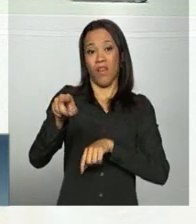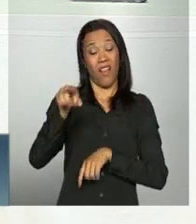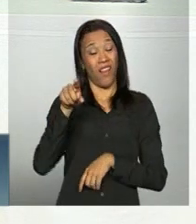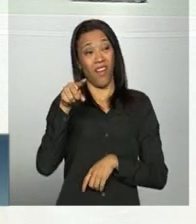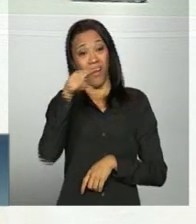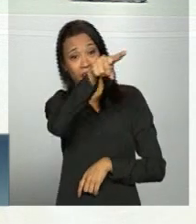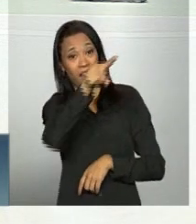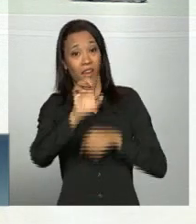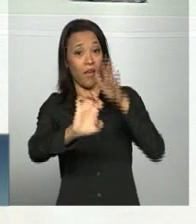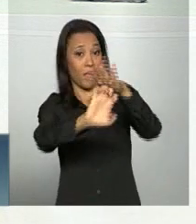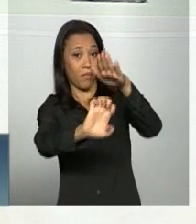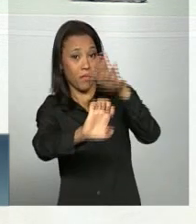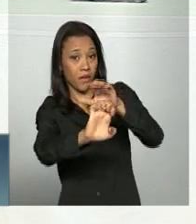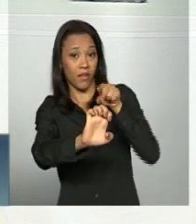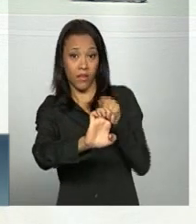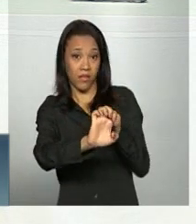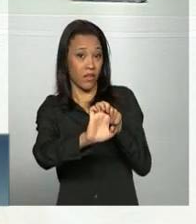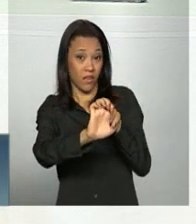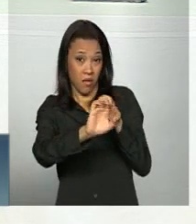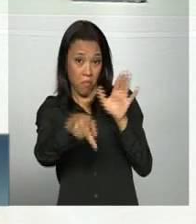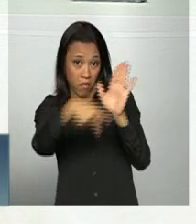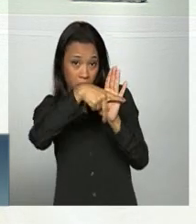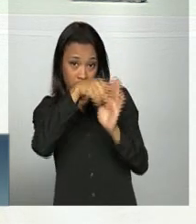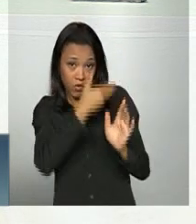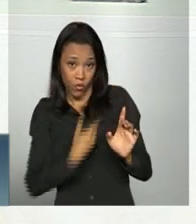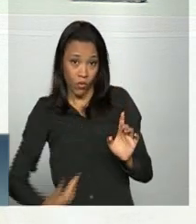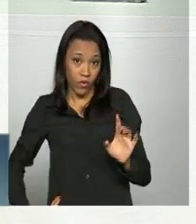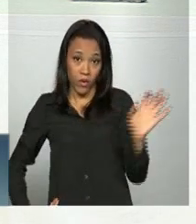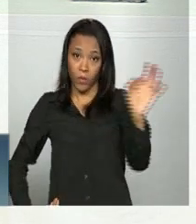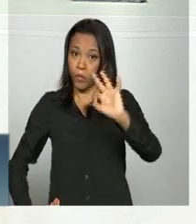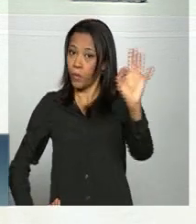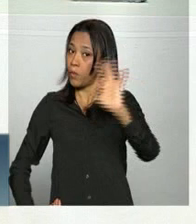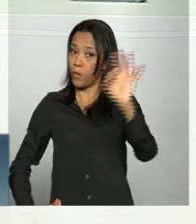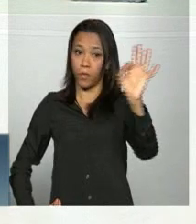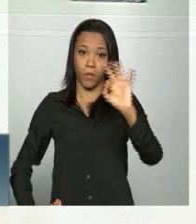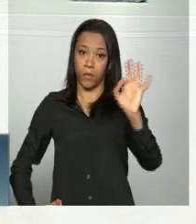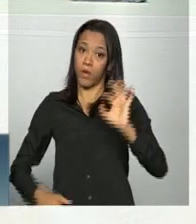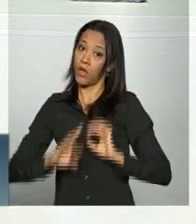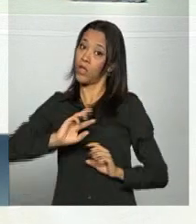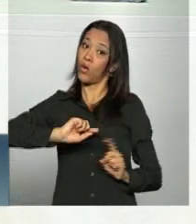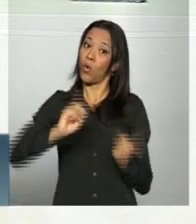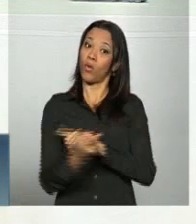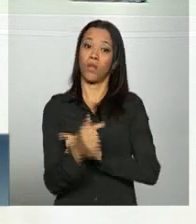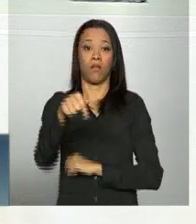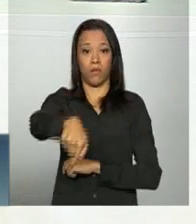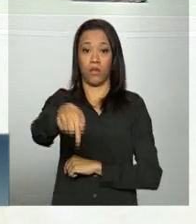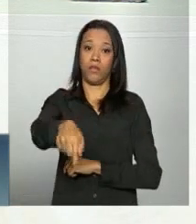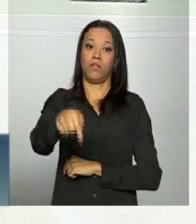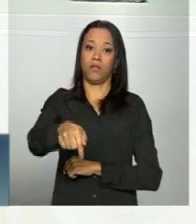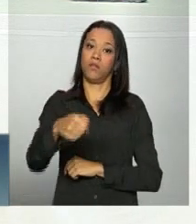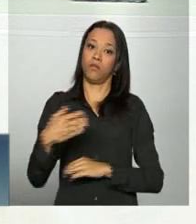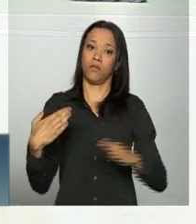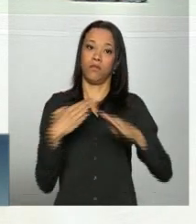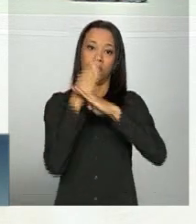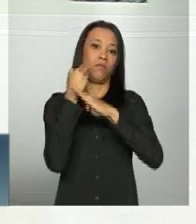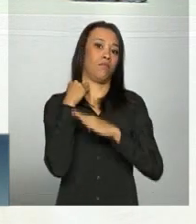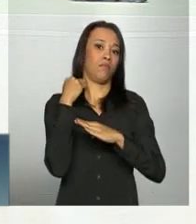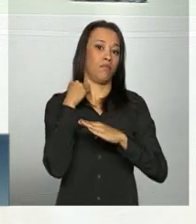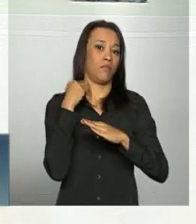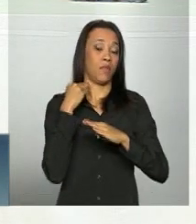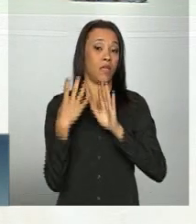que não é 100% do governo, ao contrário daqui. Então, acho que a própria dinâmica é distinta da